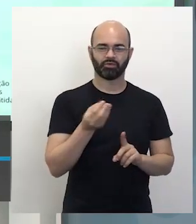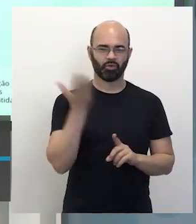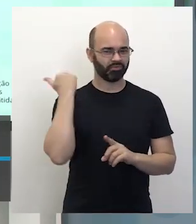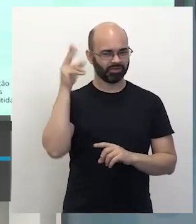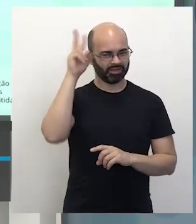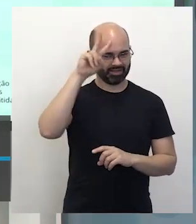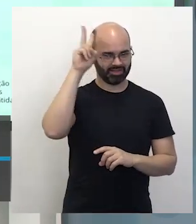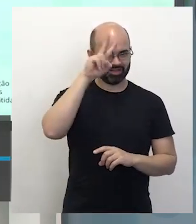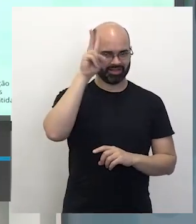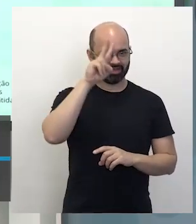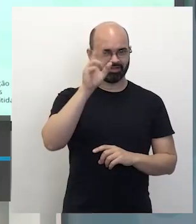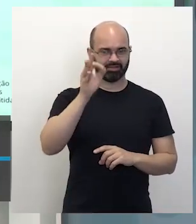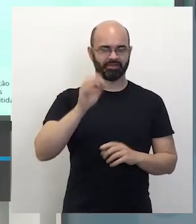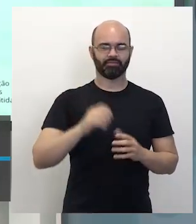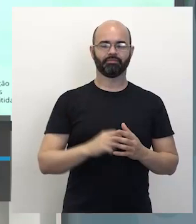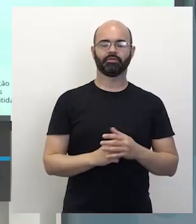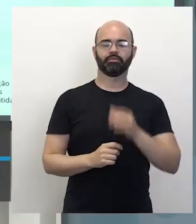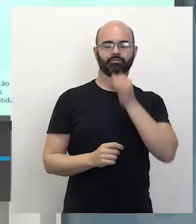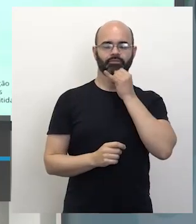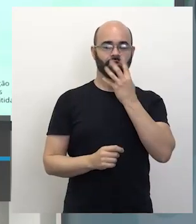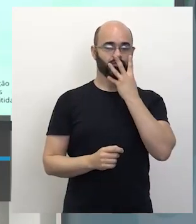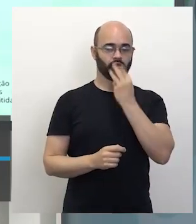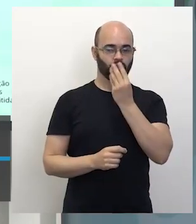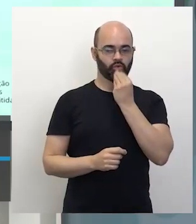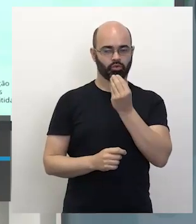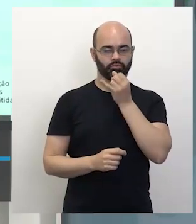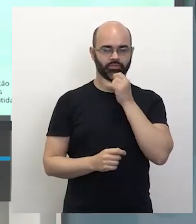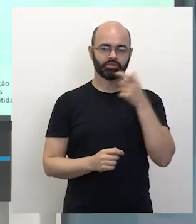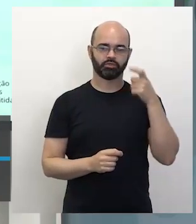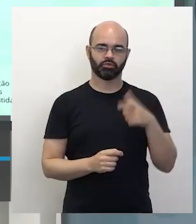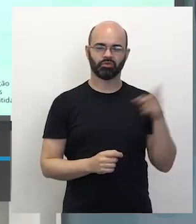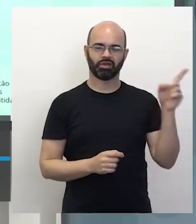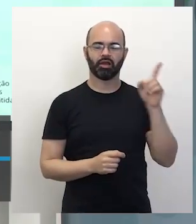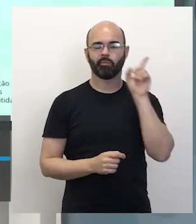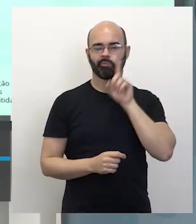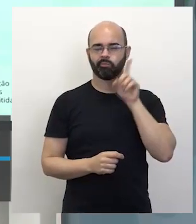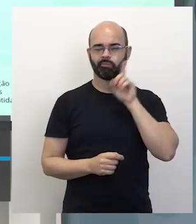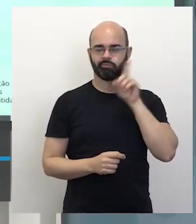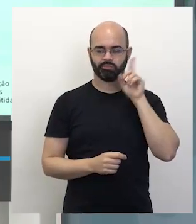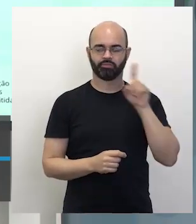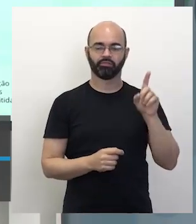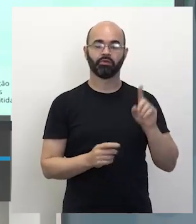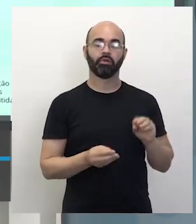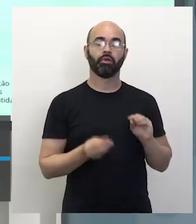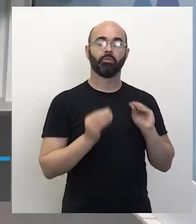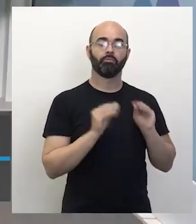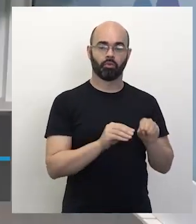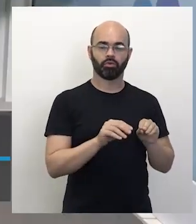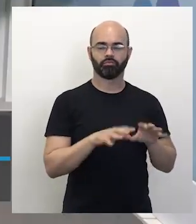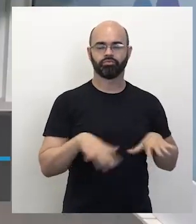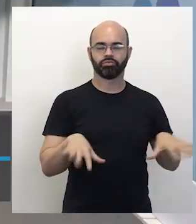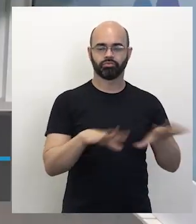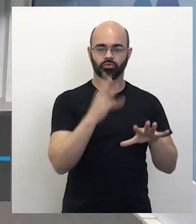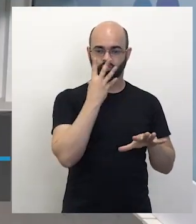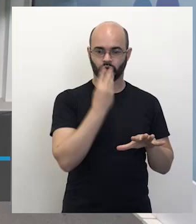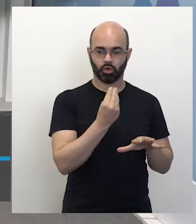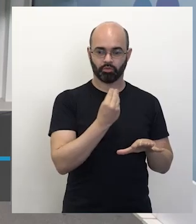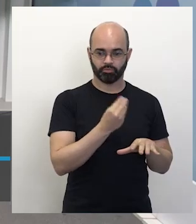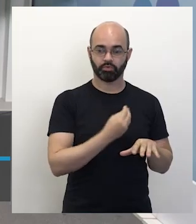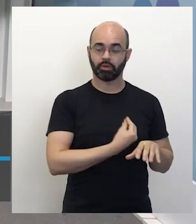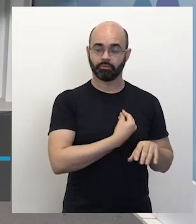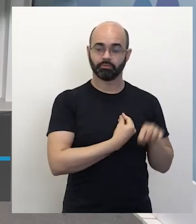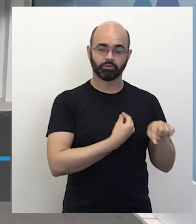história sobre como inserir lobos no parque de Yellowstone, lá nos Estados Unidos, modificou todo o parque. Não foi só a presença dos lobos.